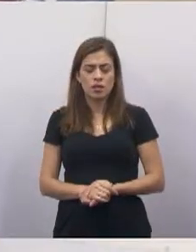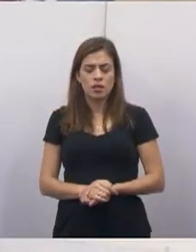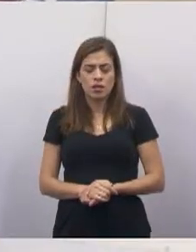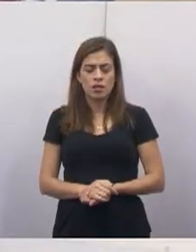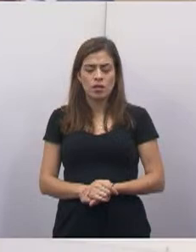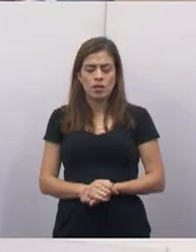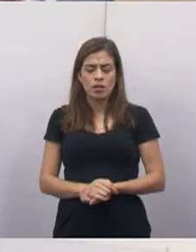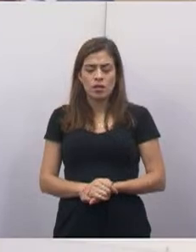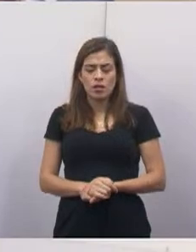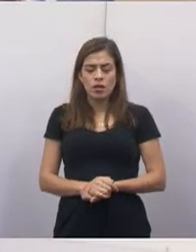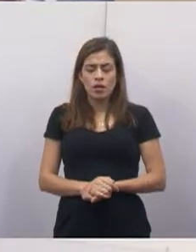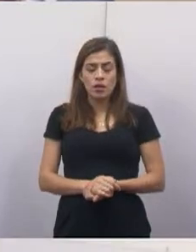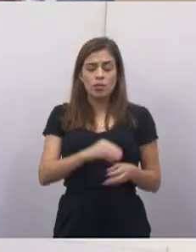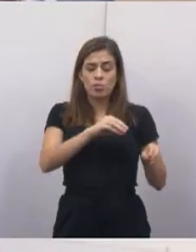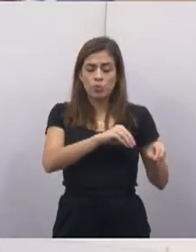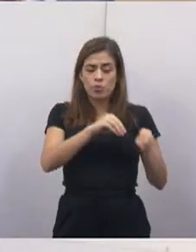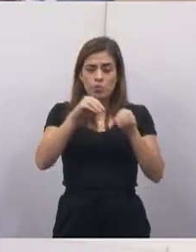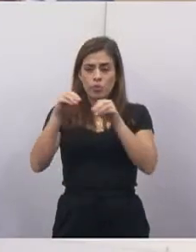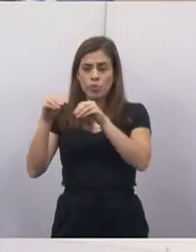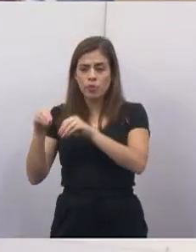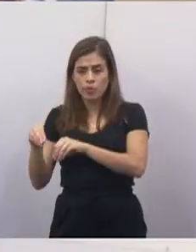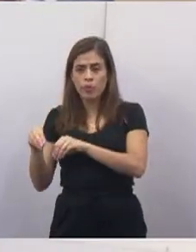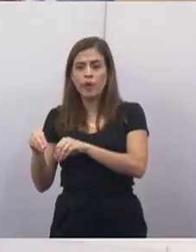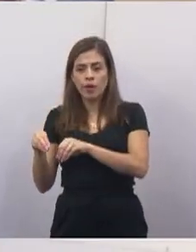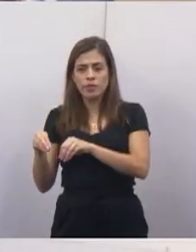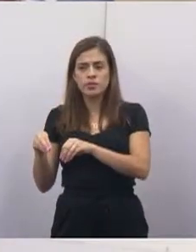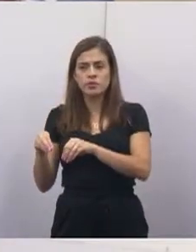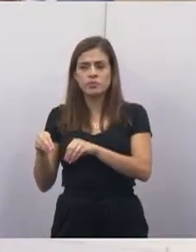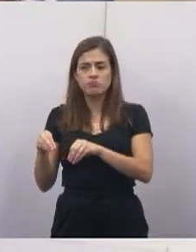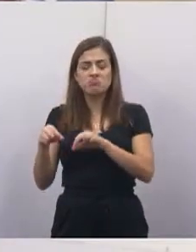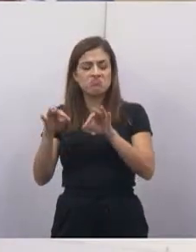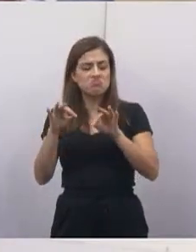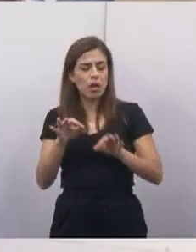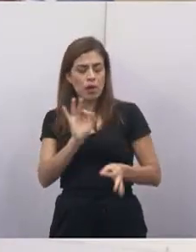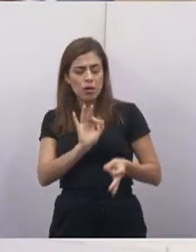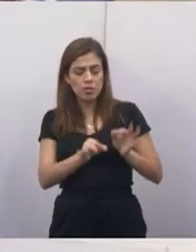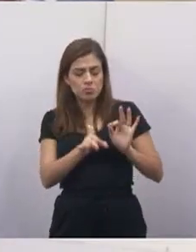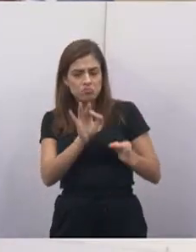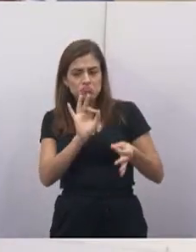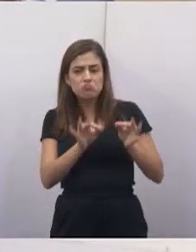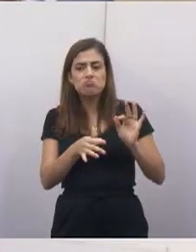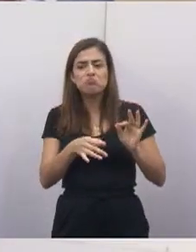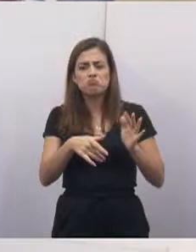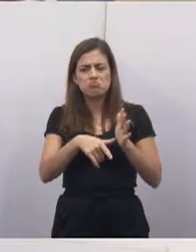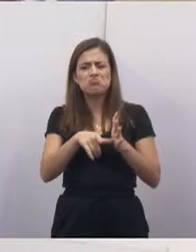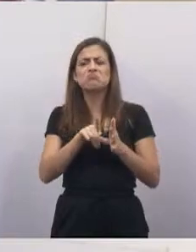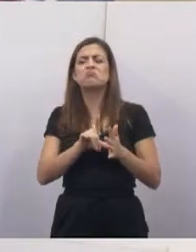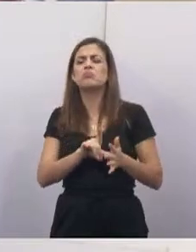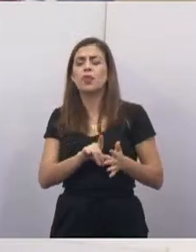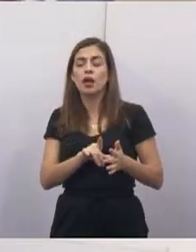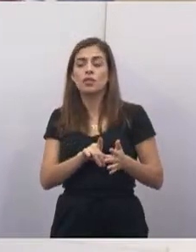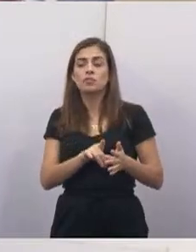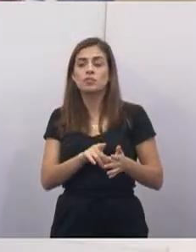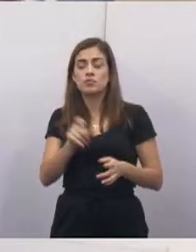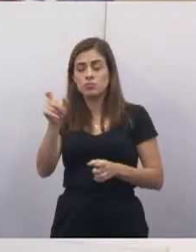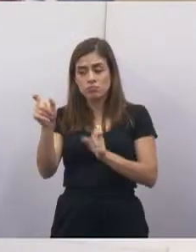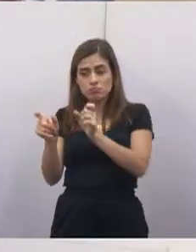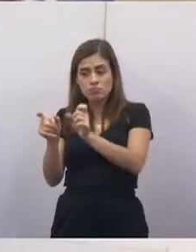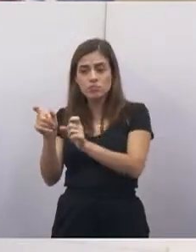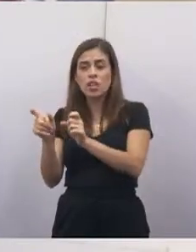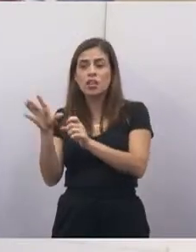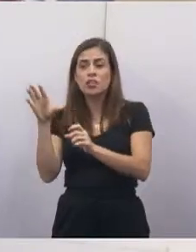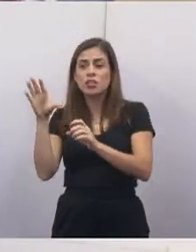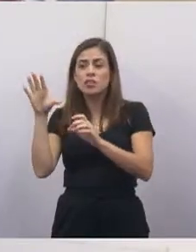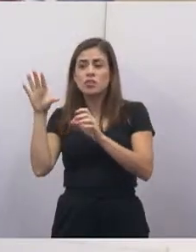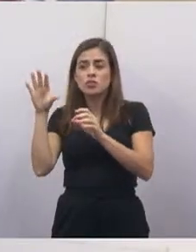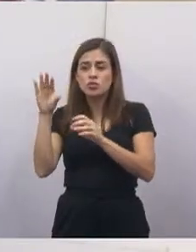que essa transferência ocorreu com eficiência, de forma planejada. Os casos a gente viu que